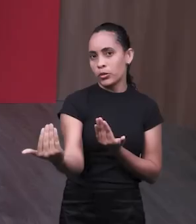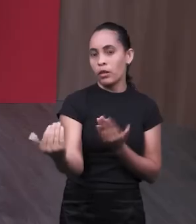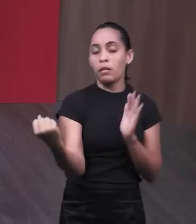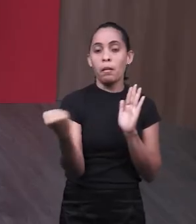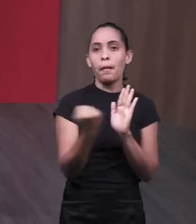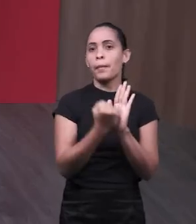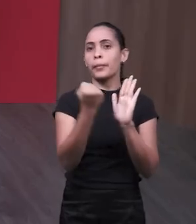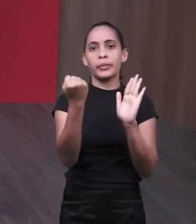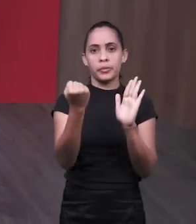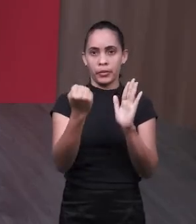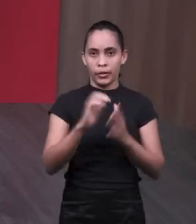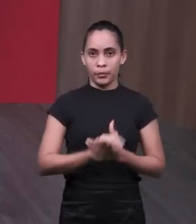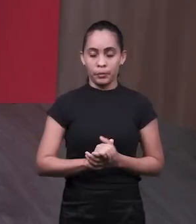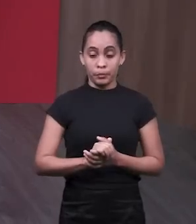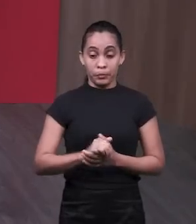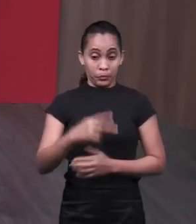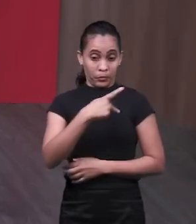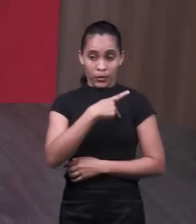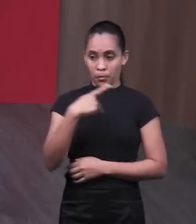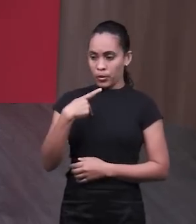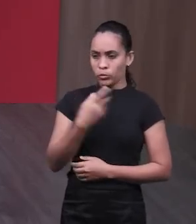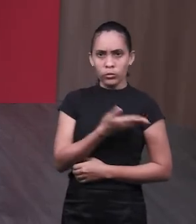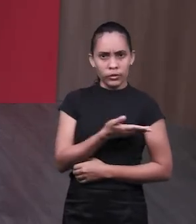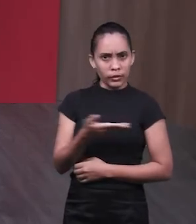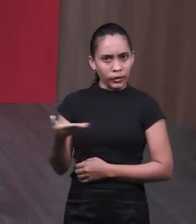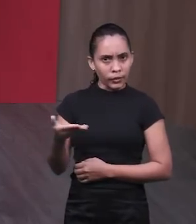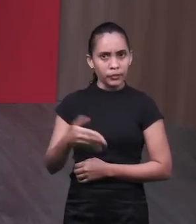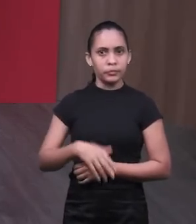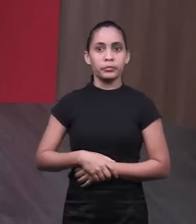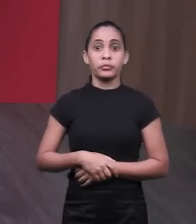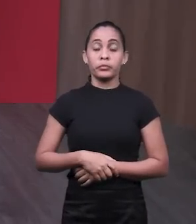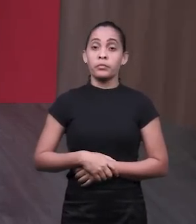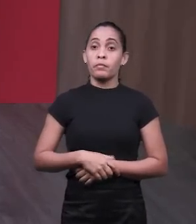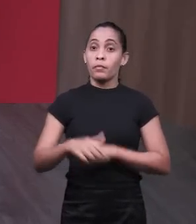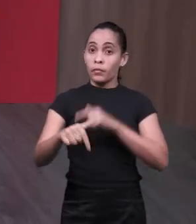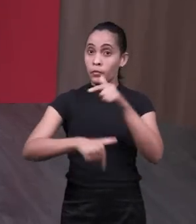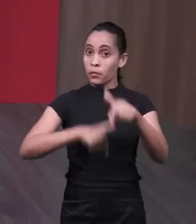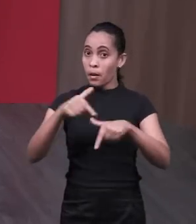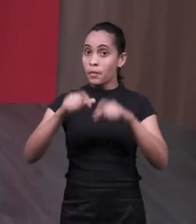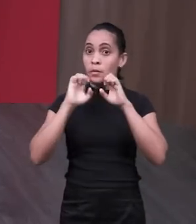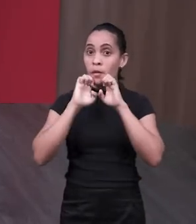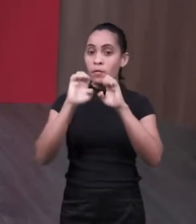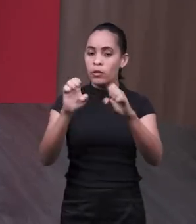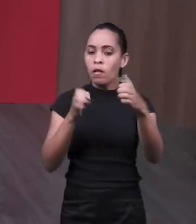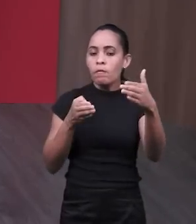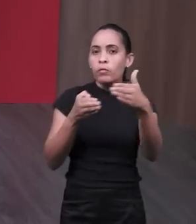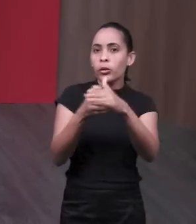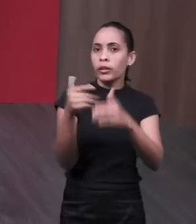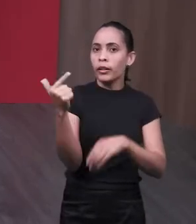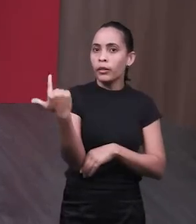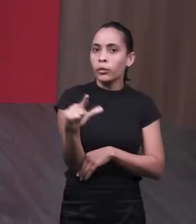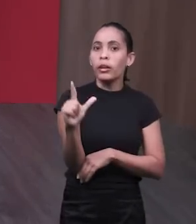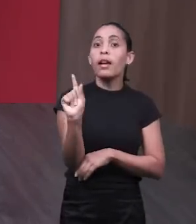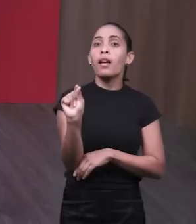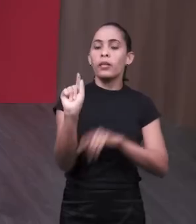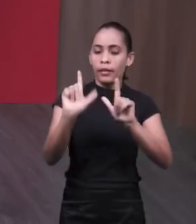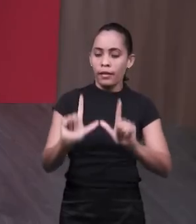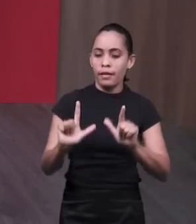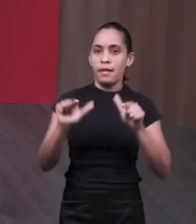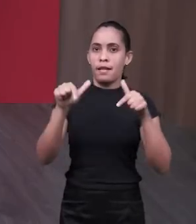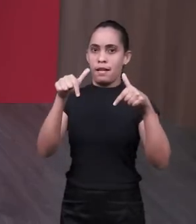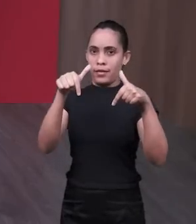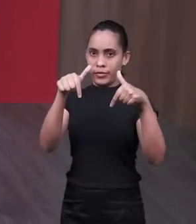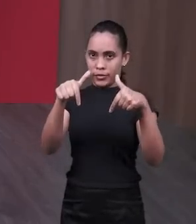das marcas, né, pastor Sérgio, Jerônimo, do trabalho do Evangelho Sem Fronteiras, é a ação, é